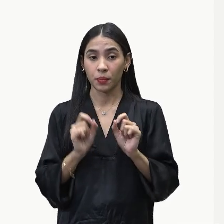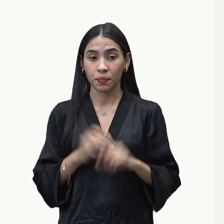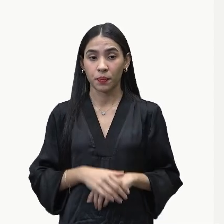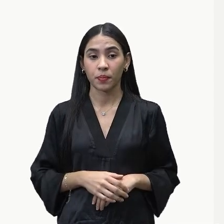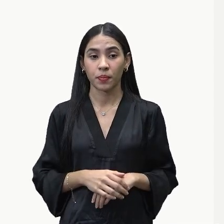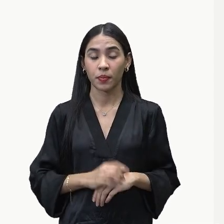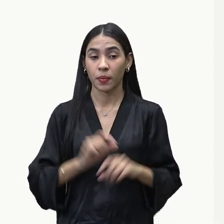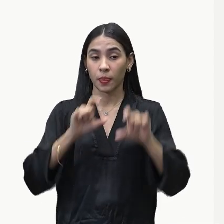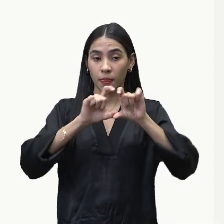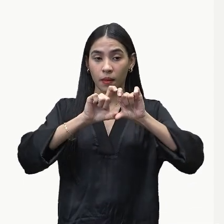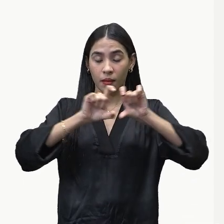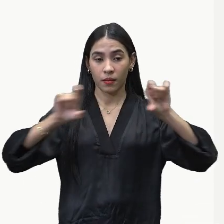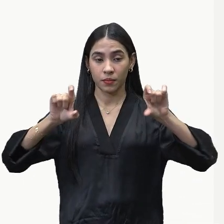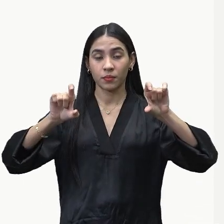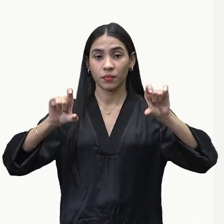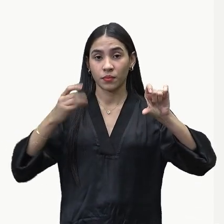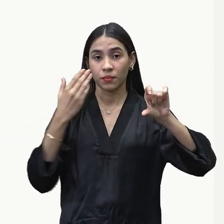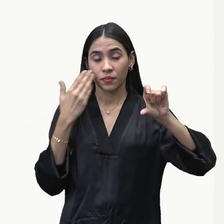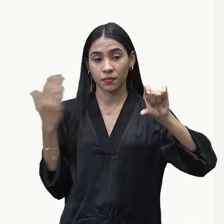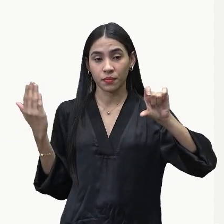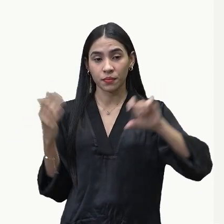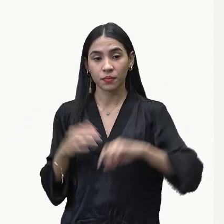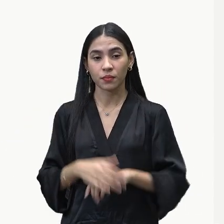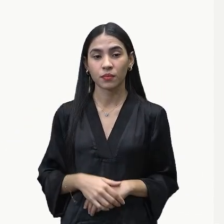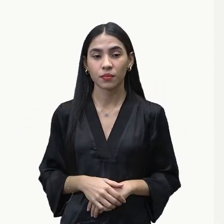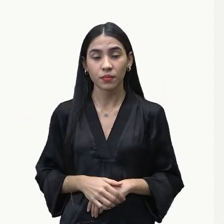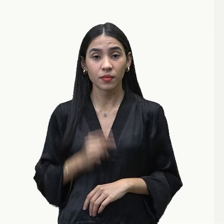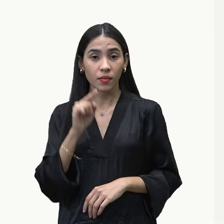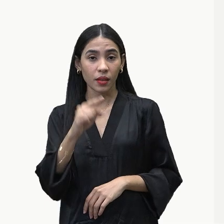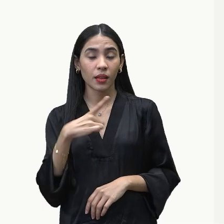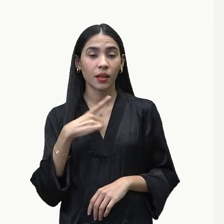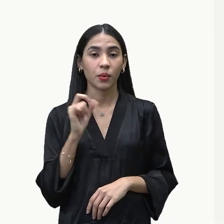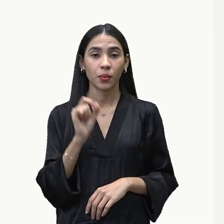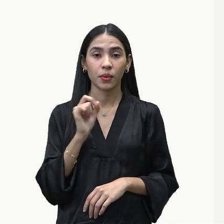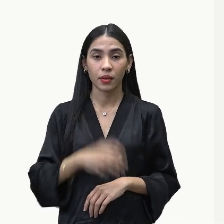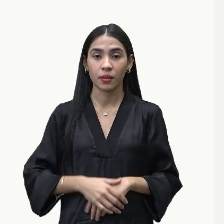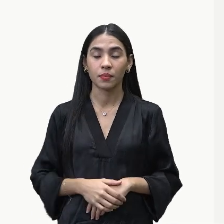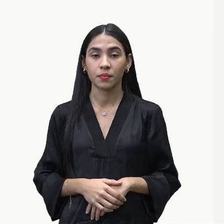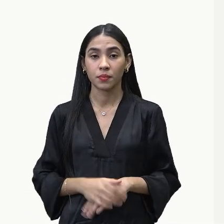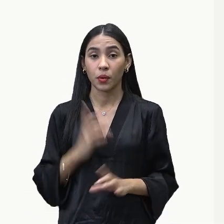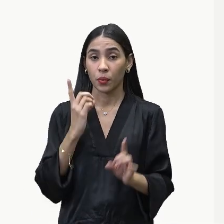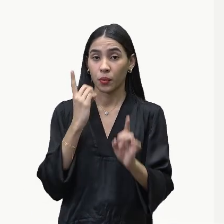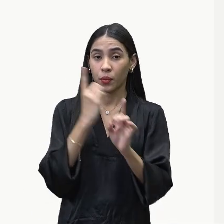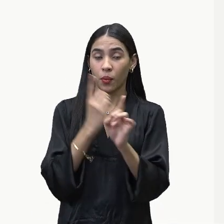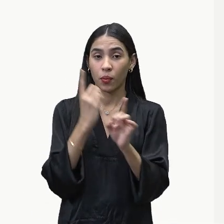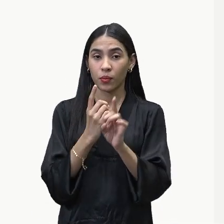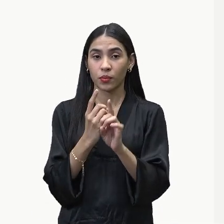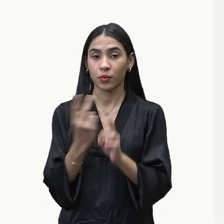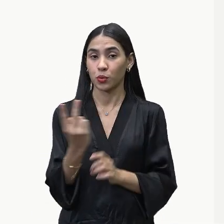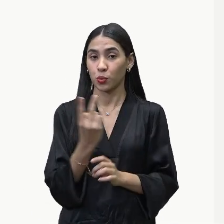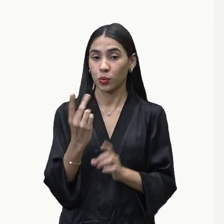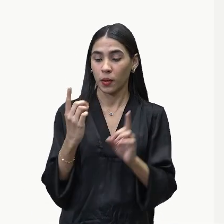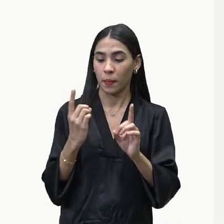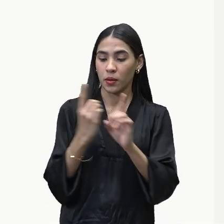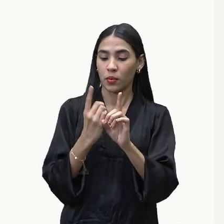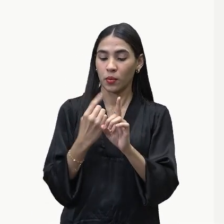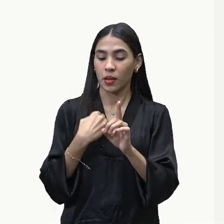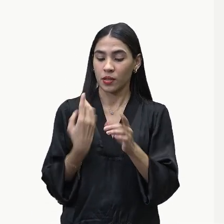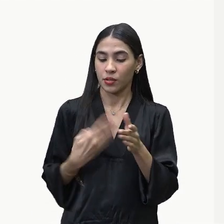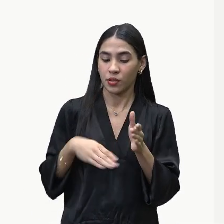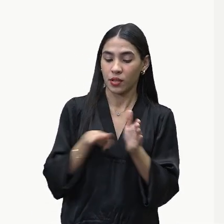nesta primeira estrofe, ok? Você tem exatamente o encontro dessas pessoas, ok?